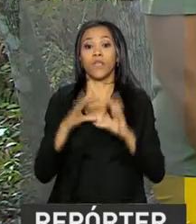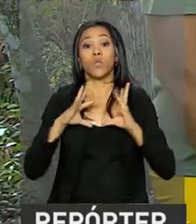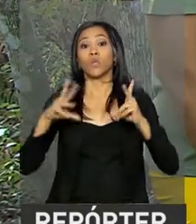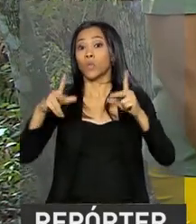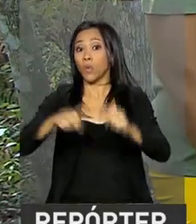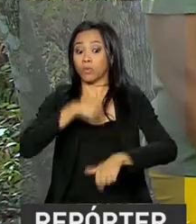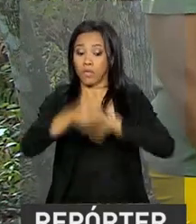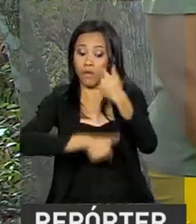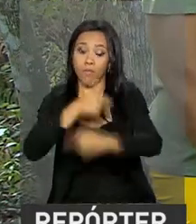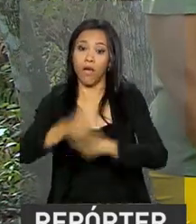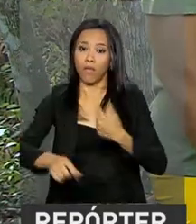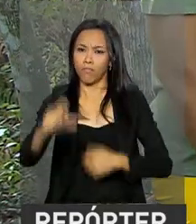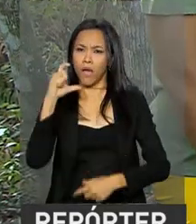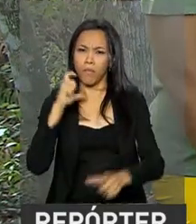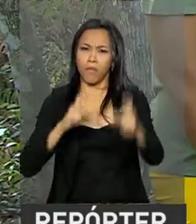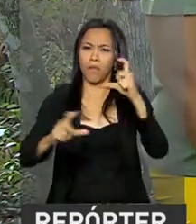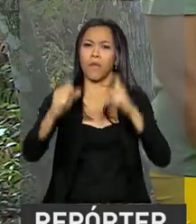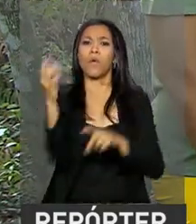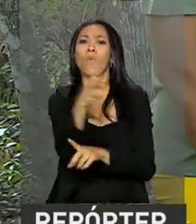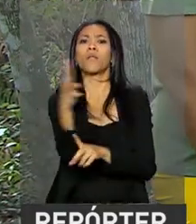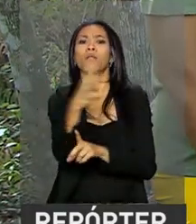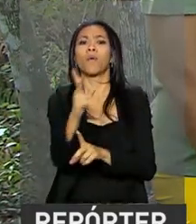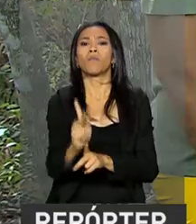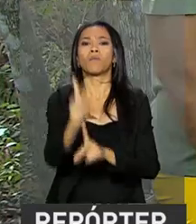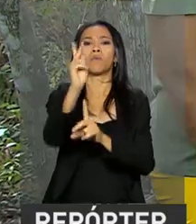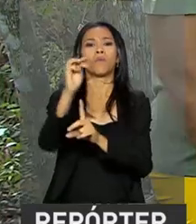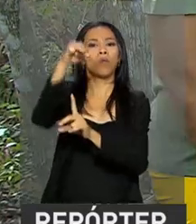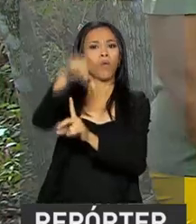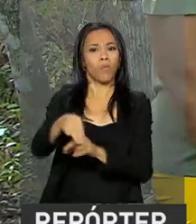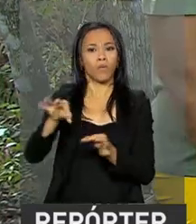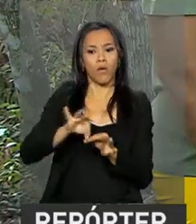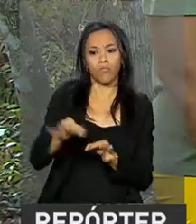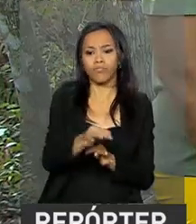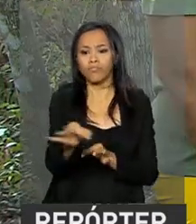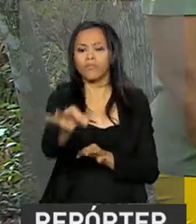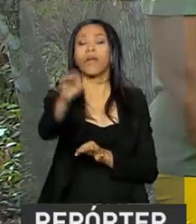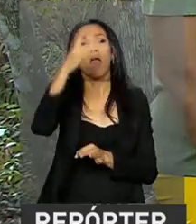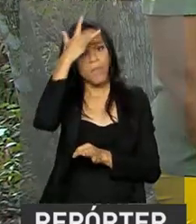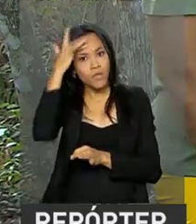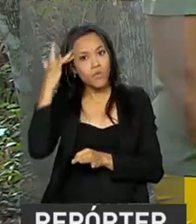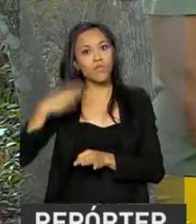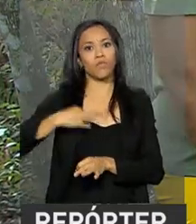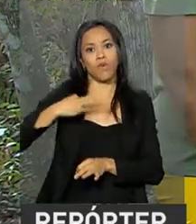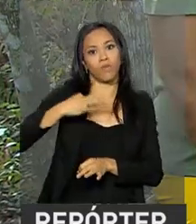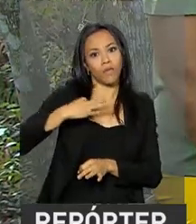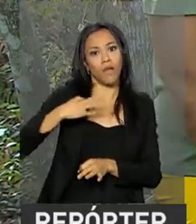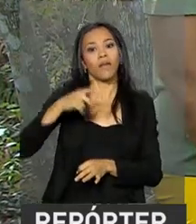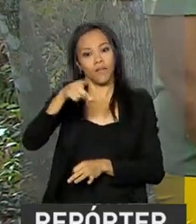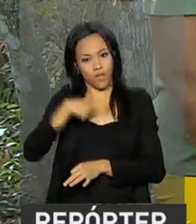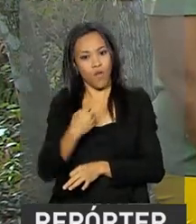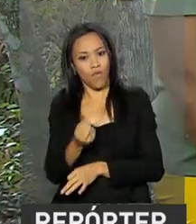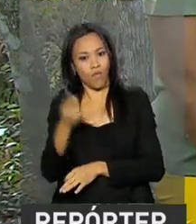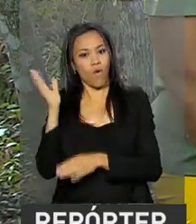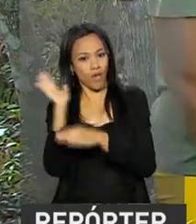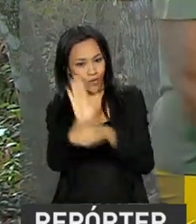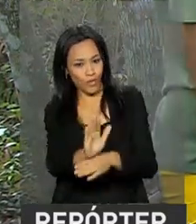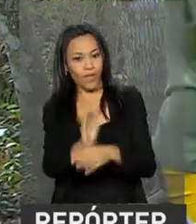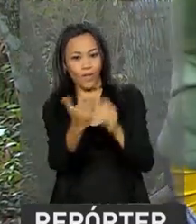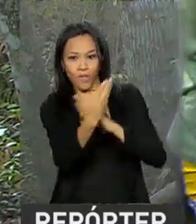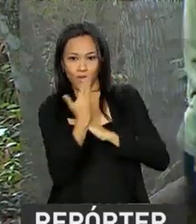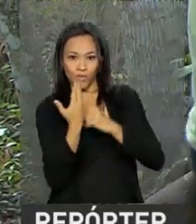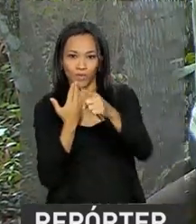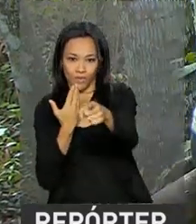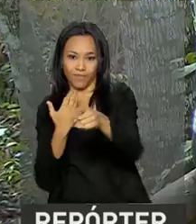44 quilômetros de trilha aqui na Floresta Nacional foi feito por voluntários. E eu também vou dar a minha contribuição com a ajuda aqui do